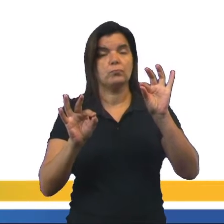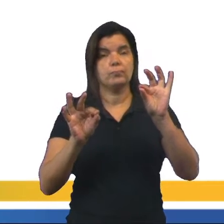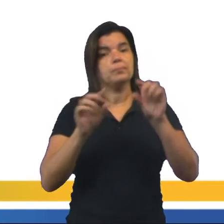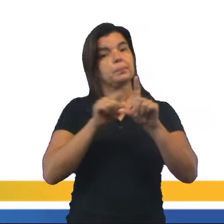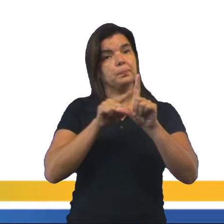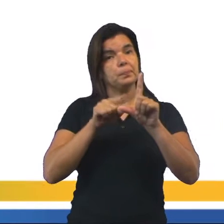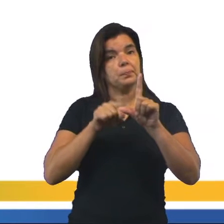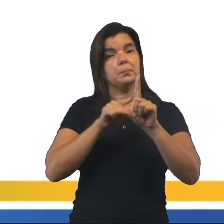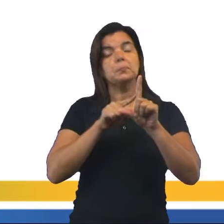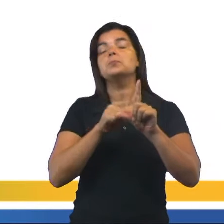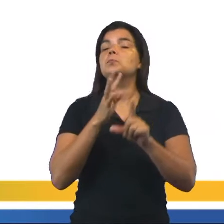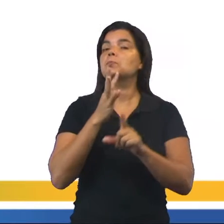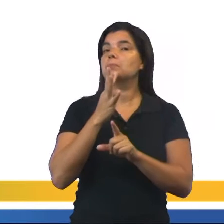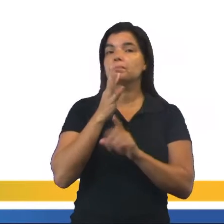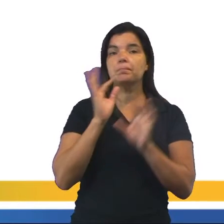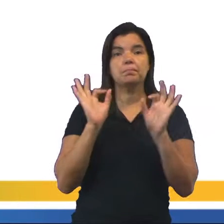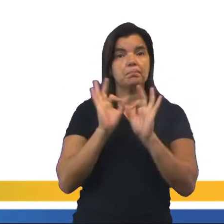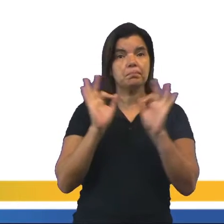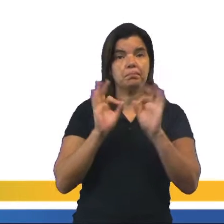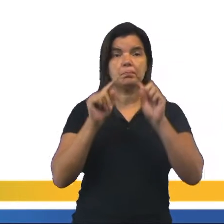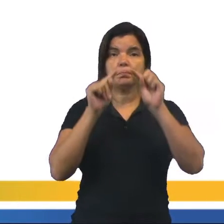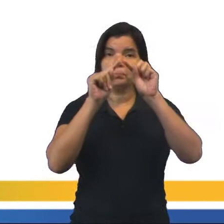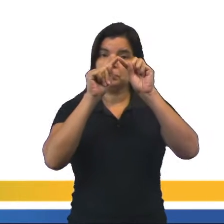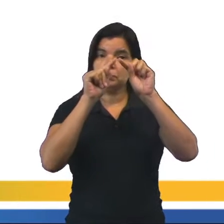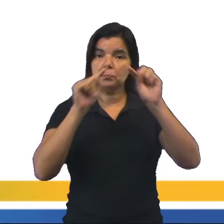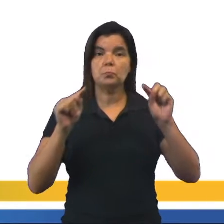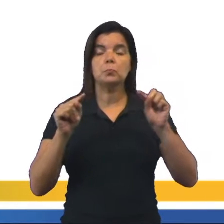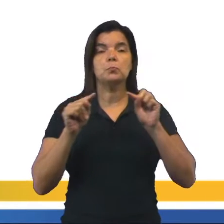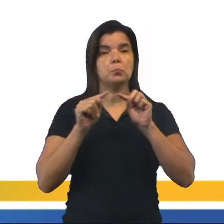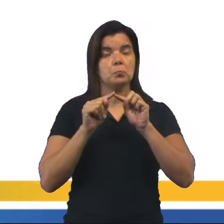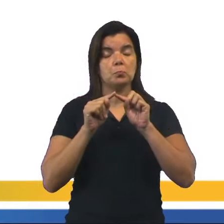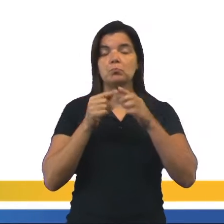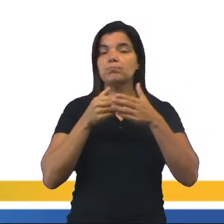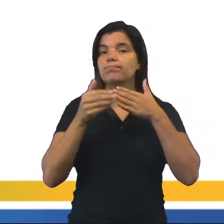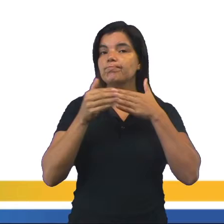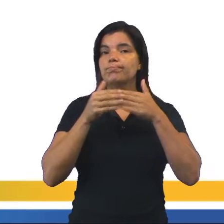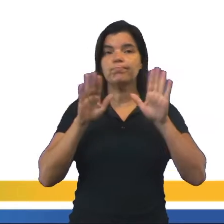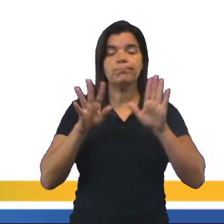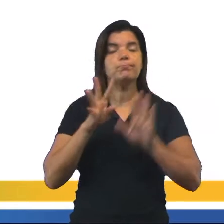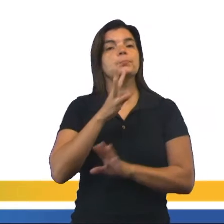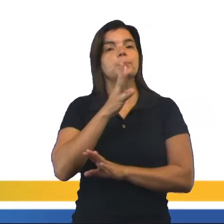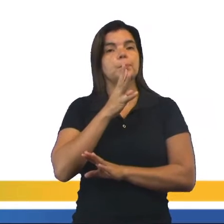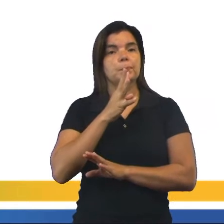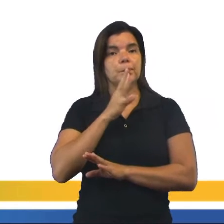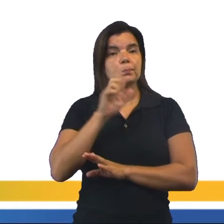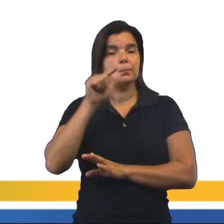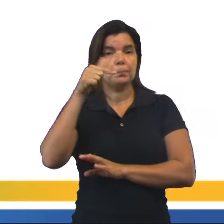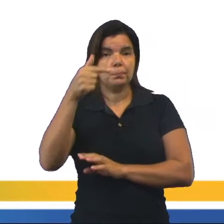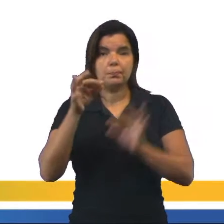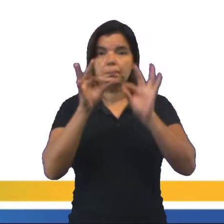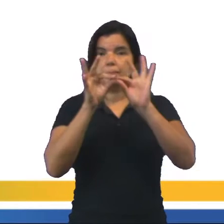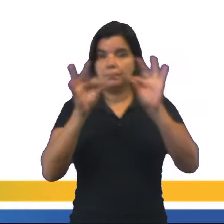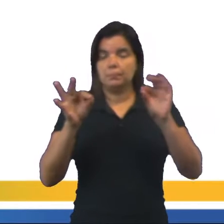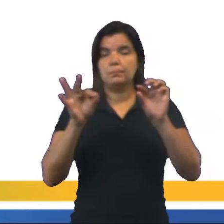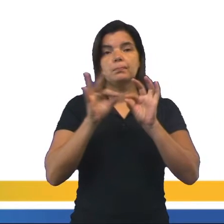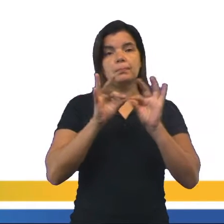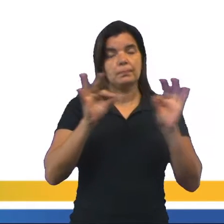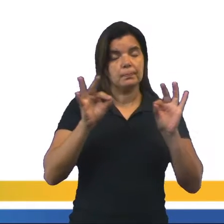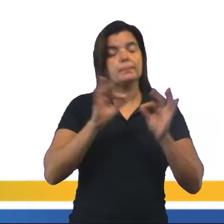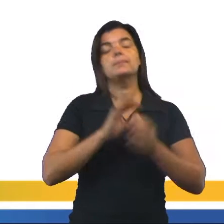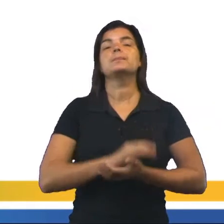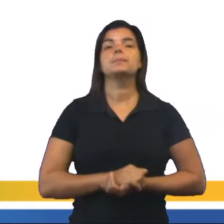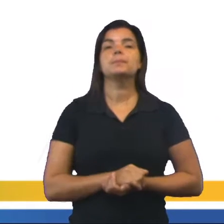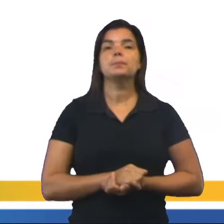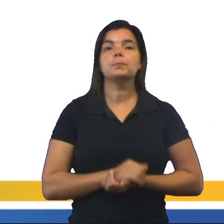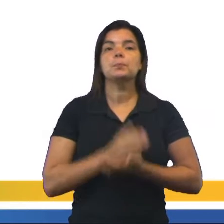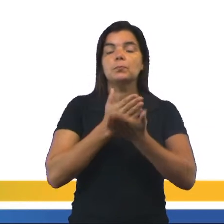ângulo desconhecido de um triângulo qualquer, conhecendo suas outras medidas.